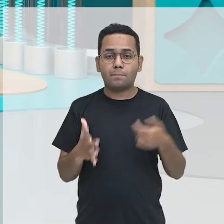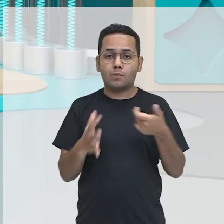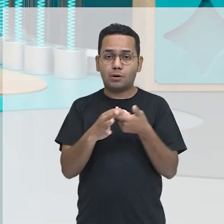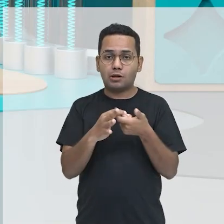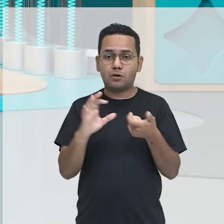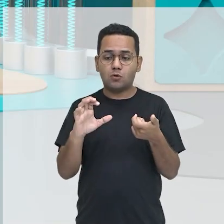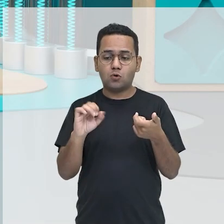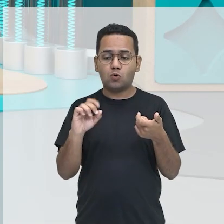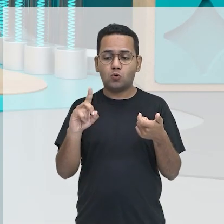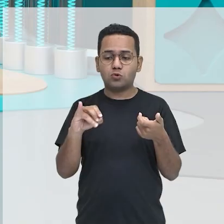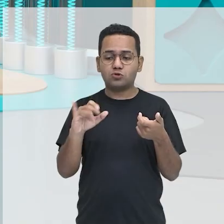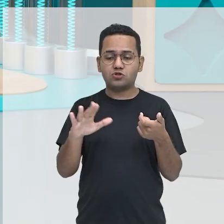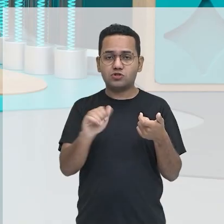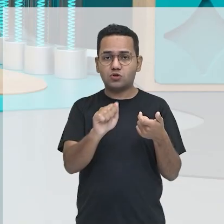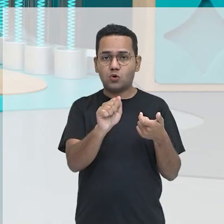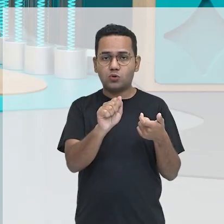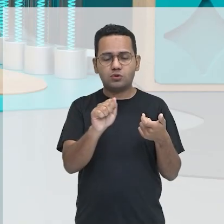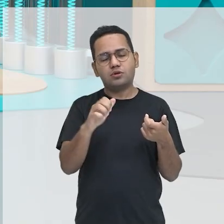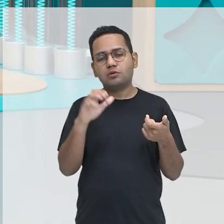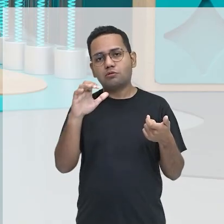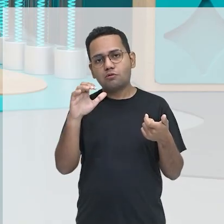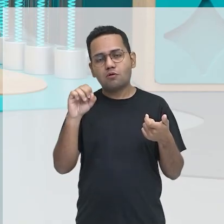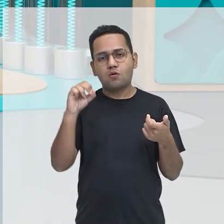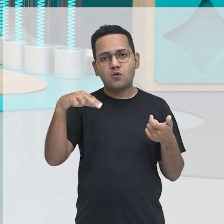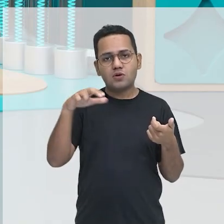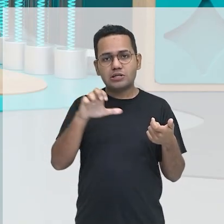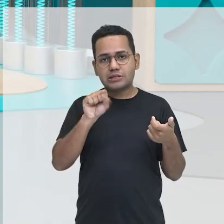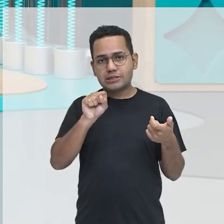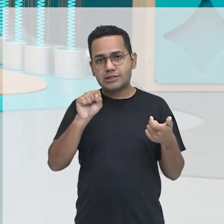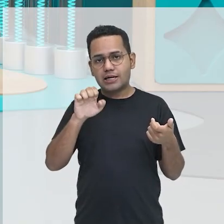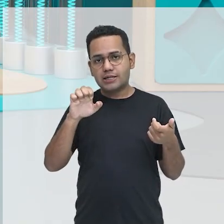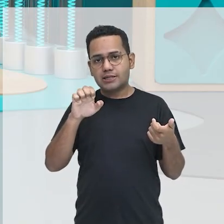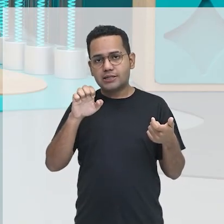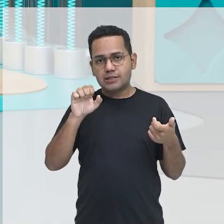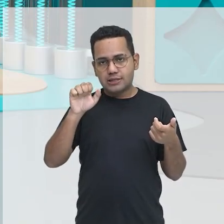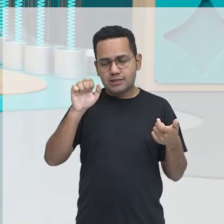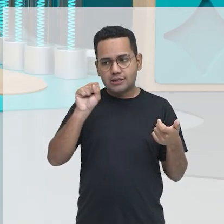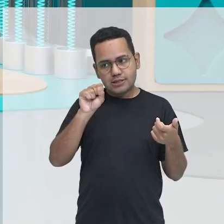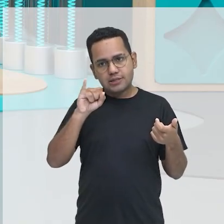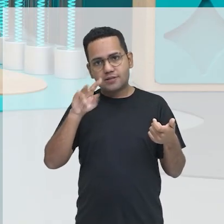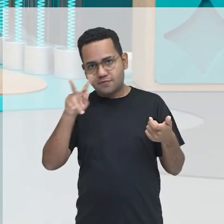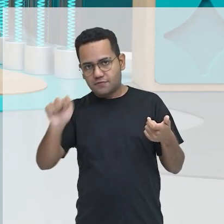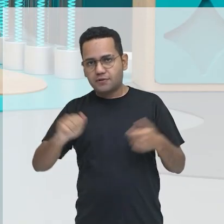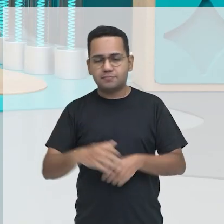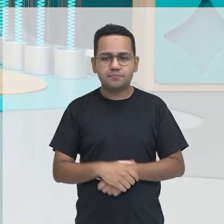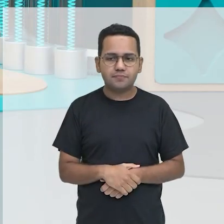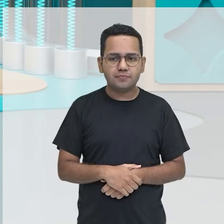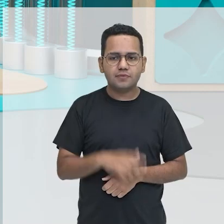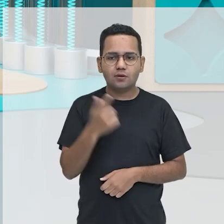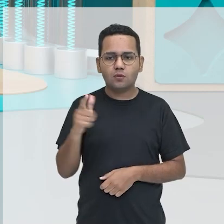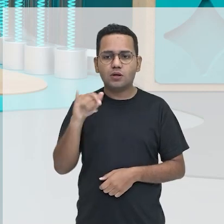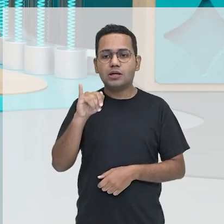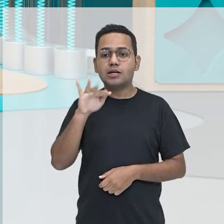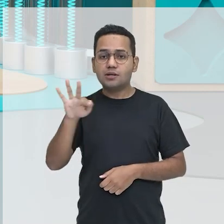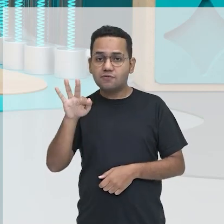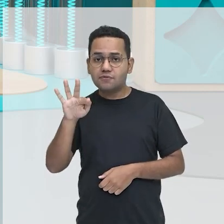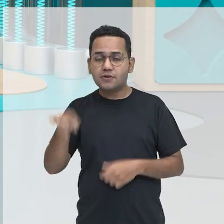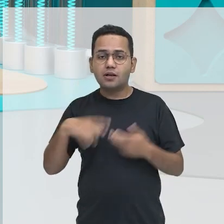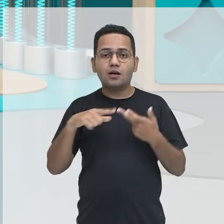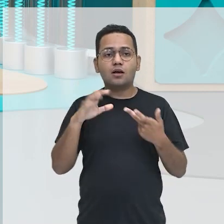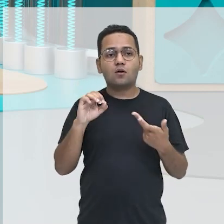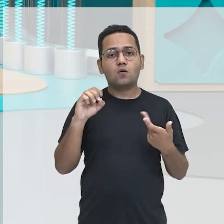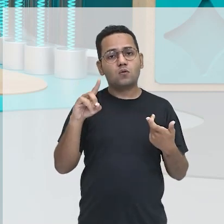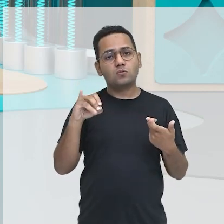concessão, oração subordinada concessiva. E se ela indicar, por exemplo, if, ele vai indicar, então, uma oração